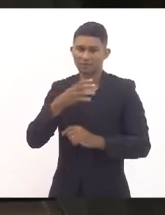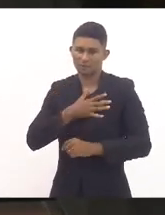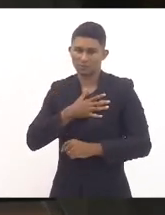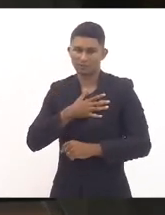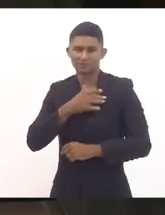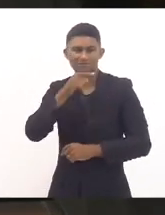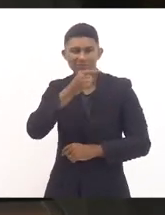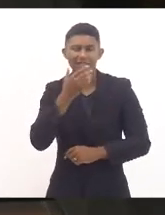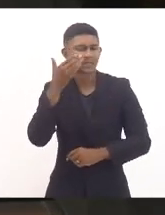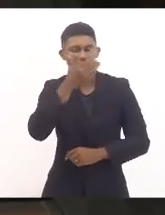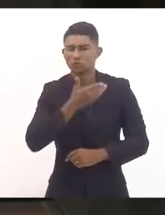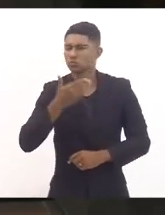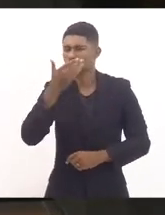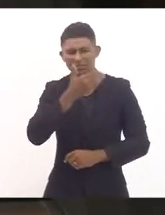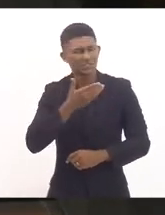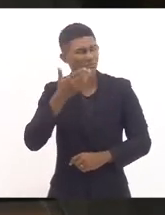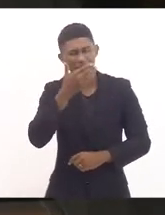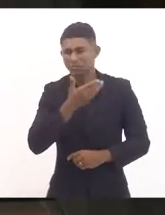aquilo é açúcar puro.